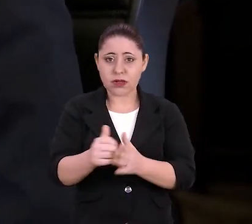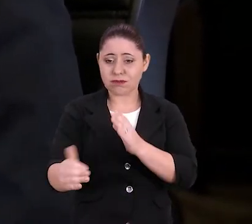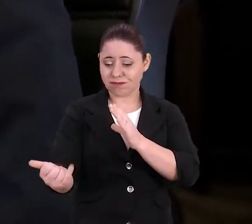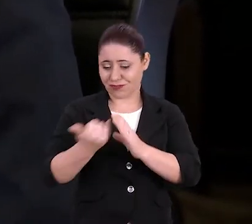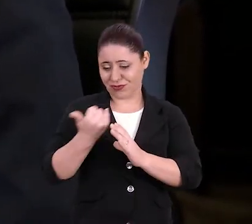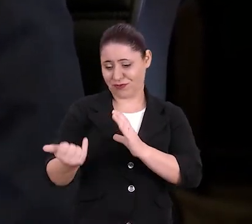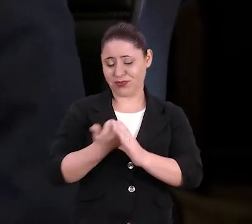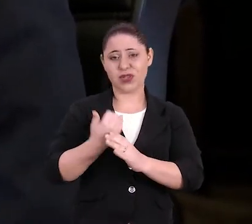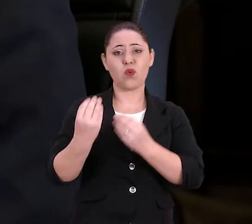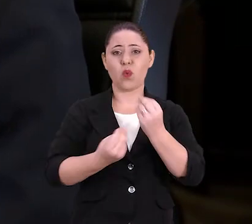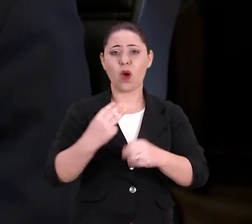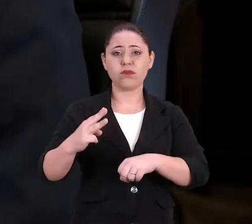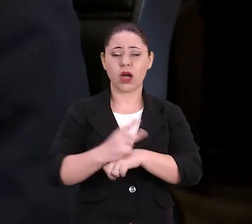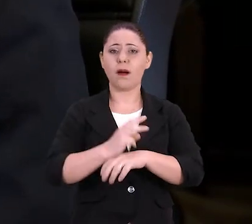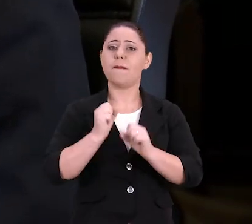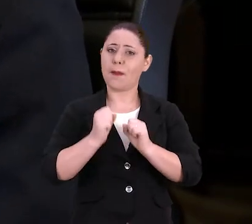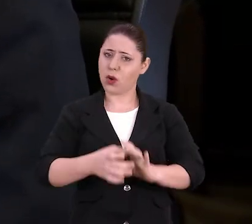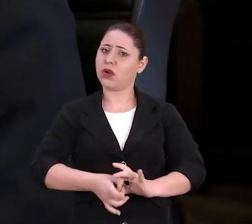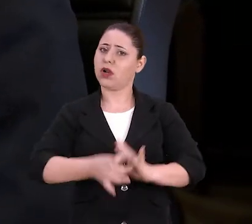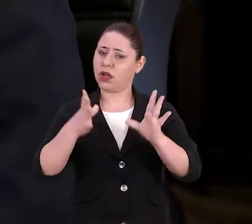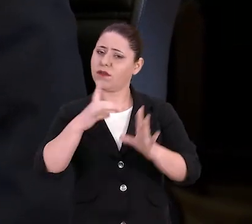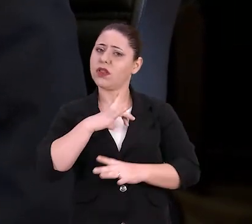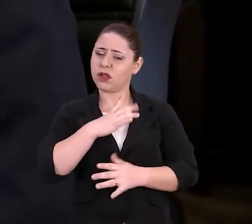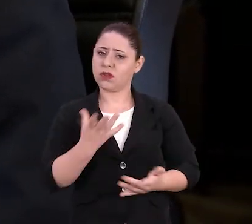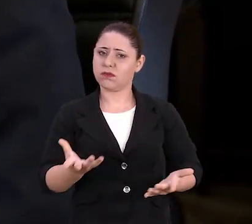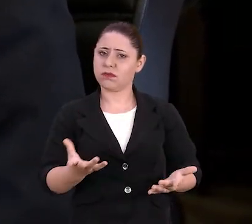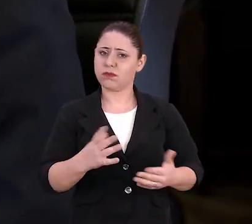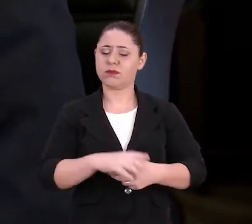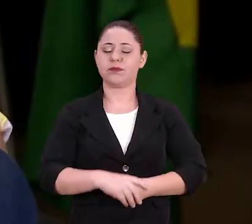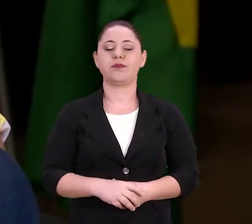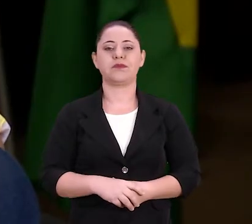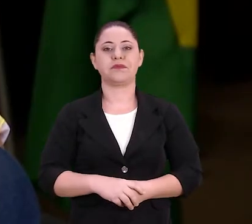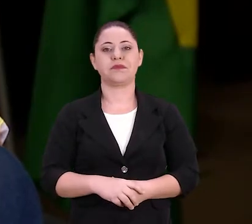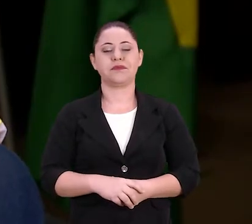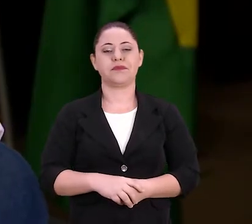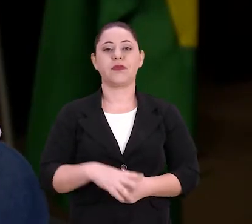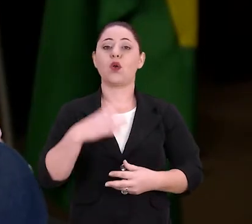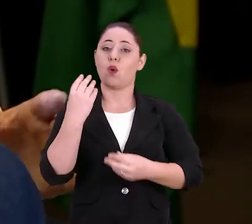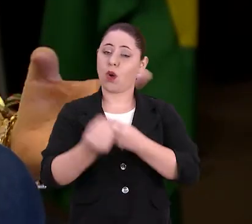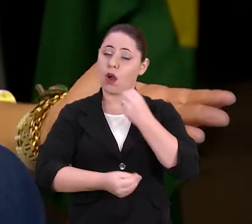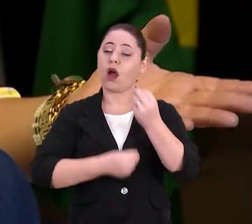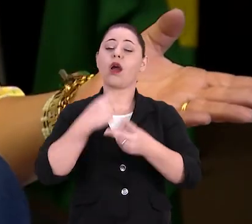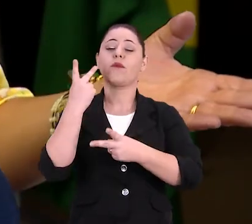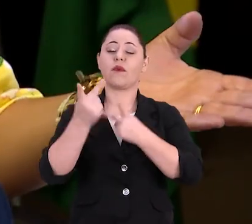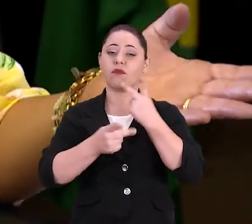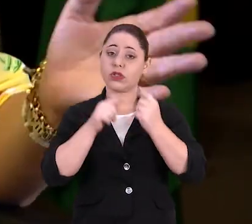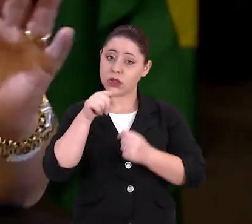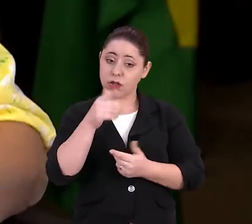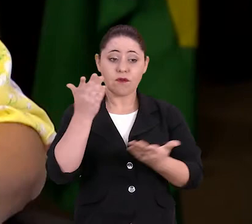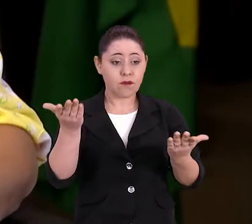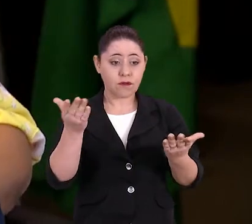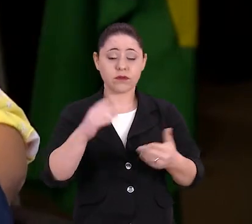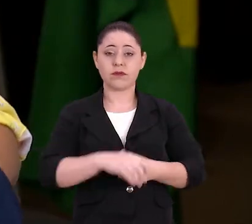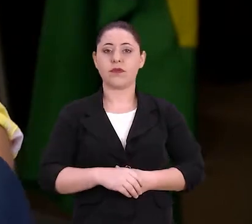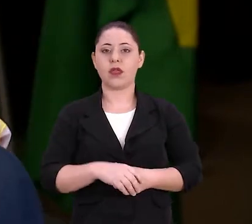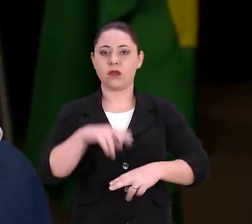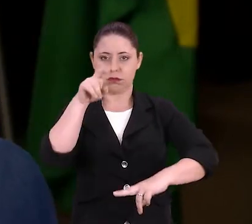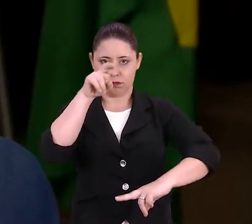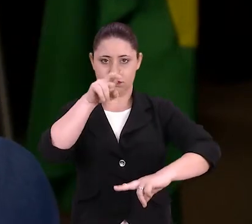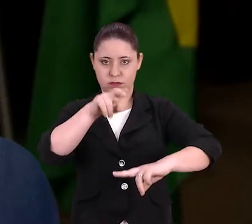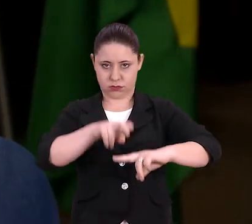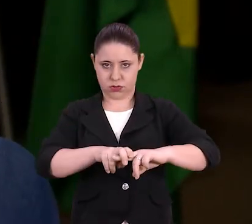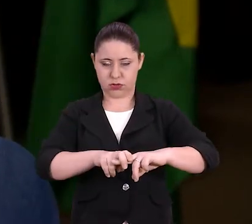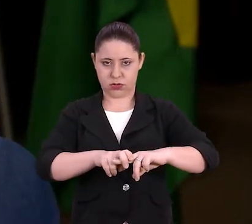que transmite informação. Eles são autorizados a ter esse equipamento? Como você mesmo disse, né, os